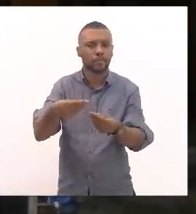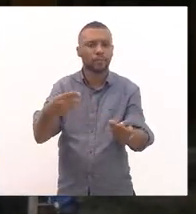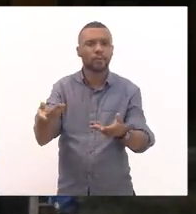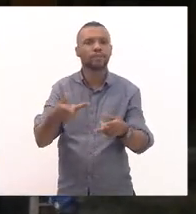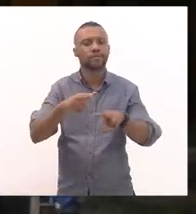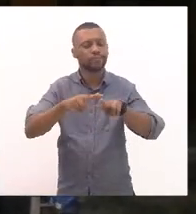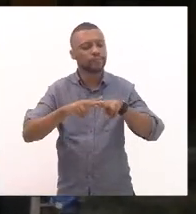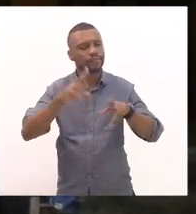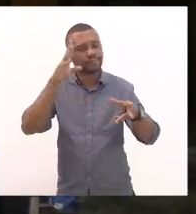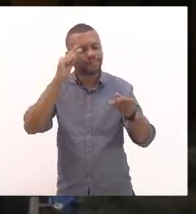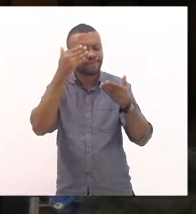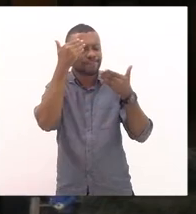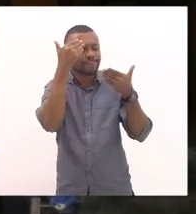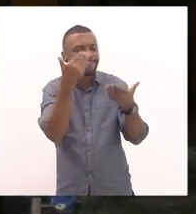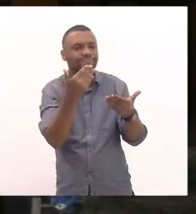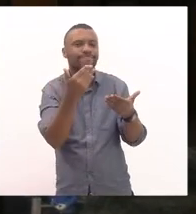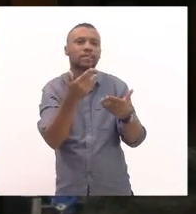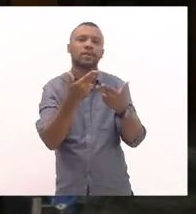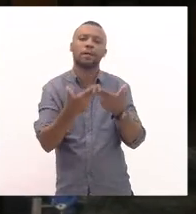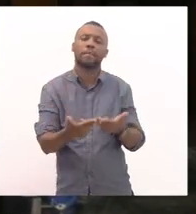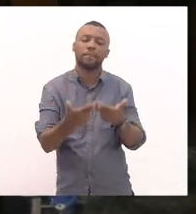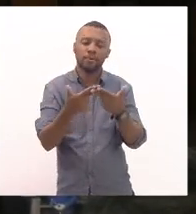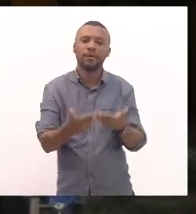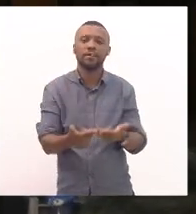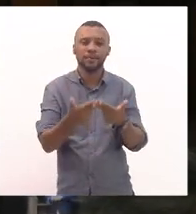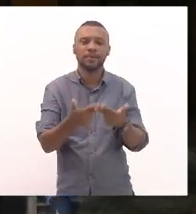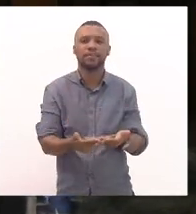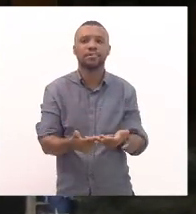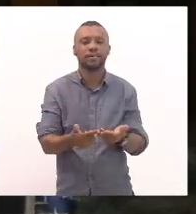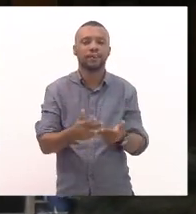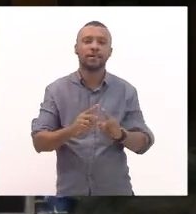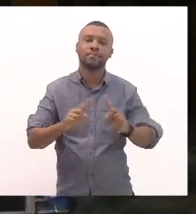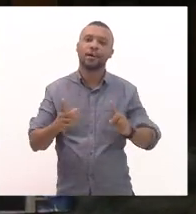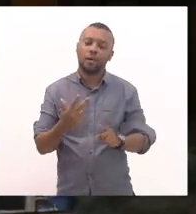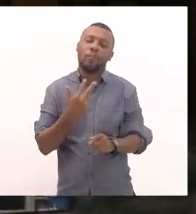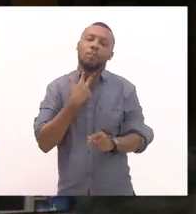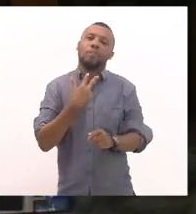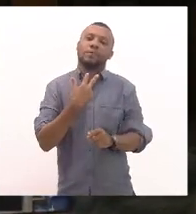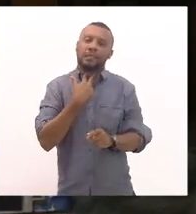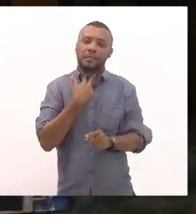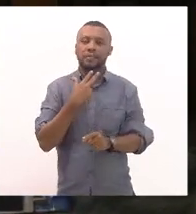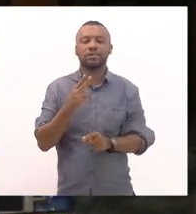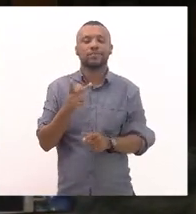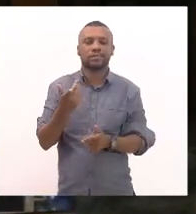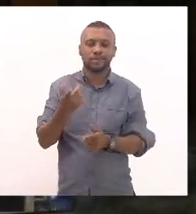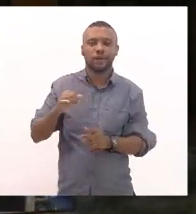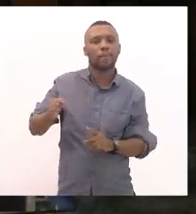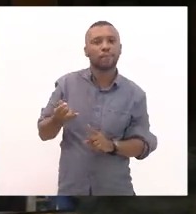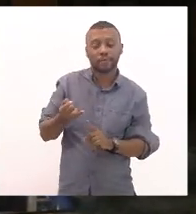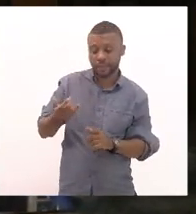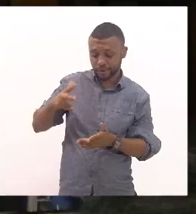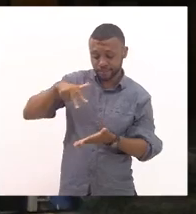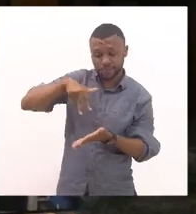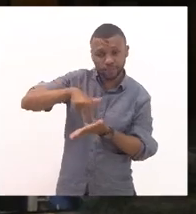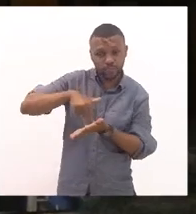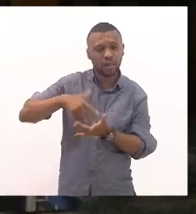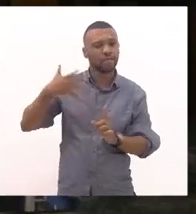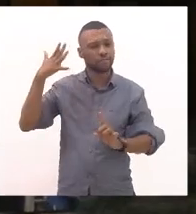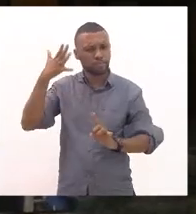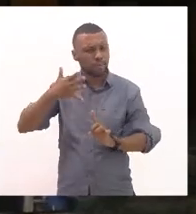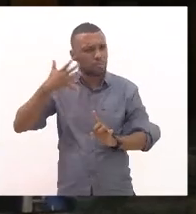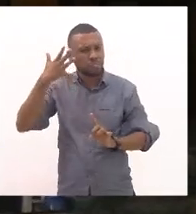Presidente agradeço imensamente a sua paciência mas não poderia deixar de usar esta Tribuna